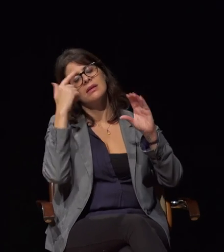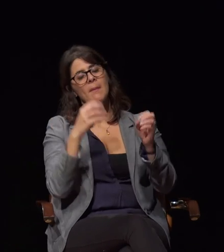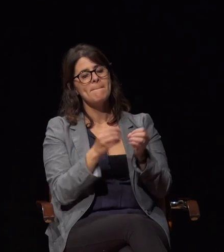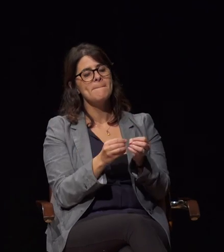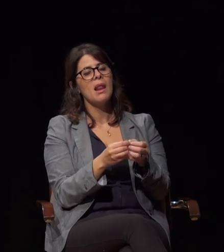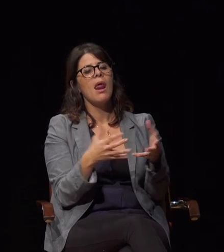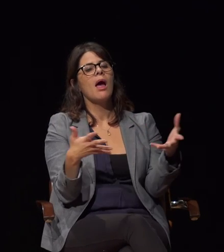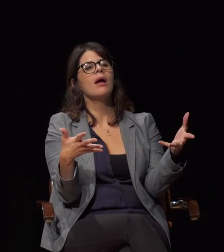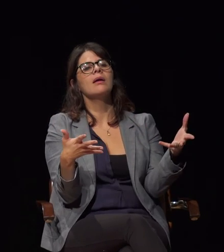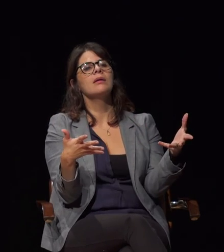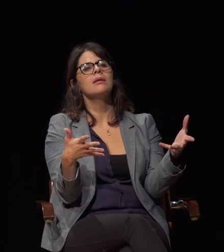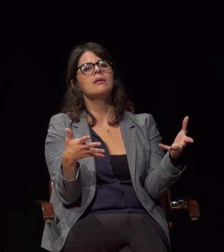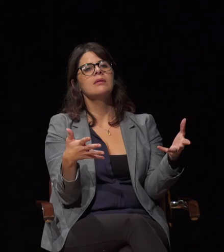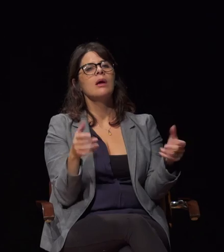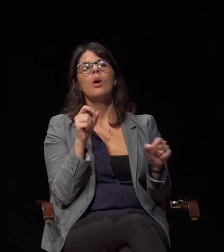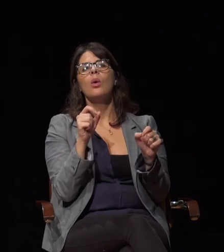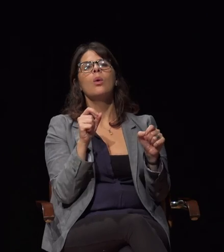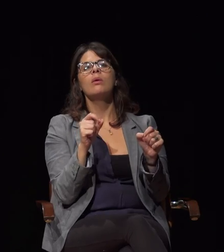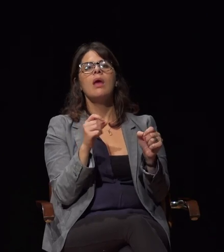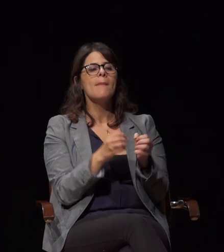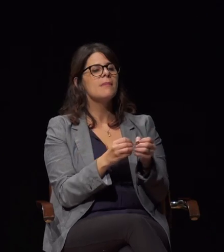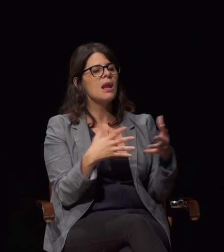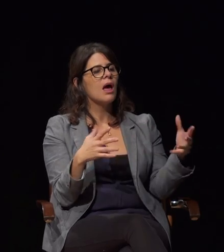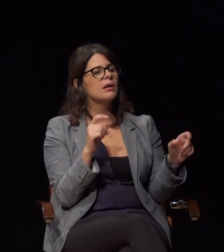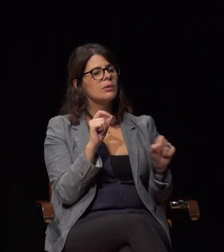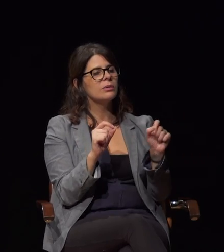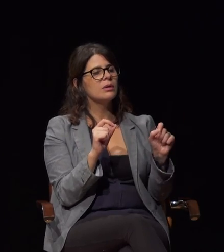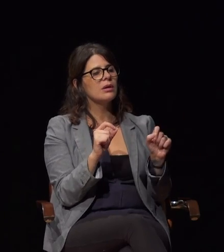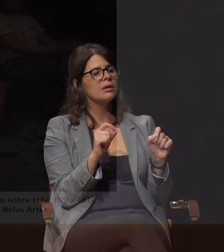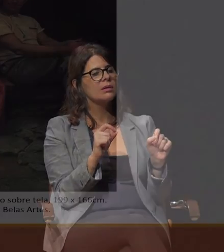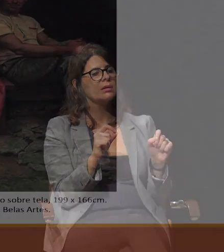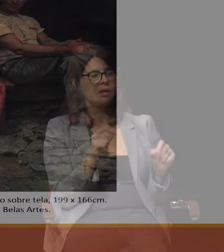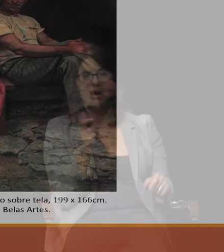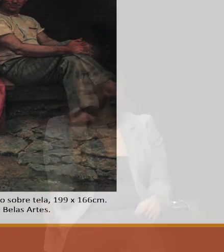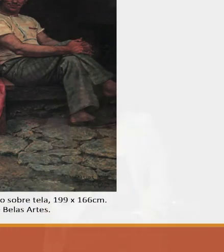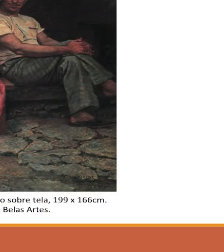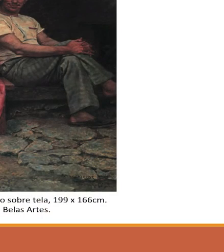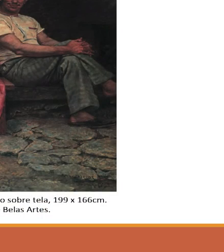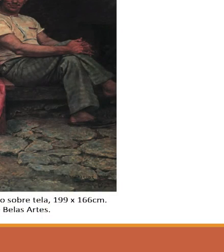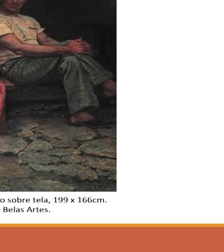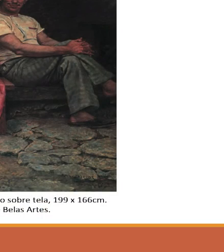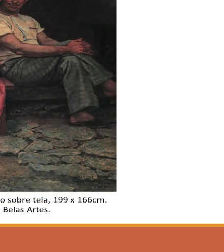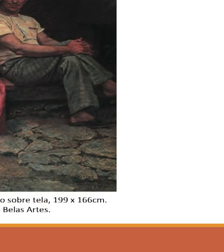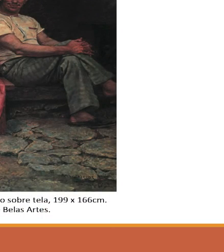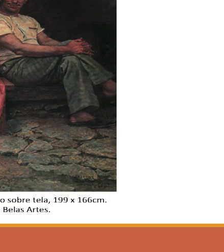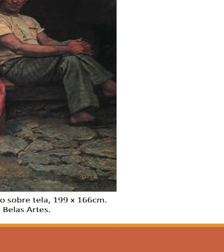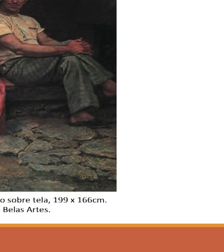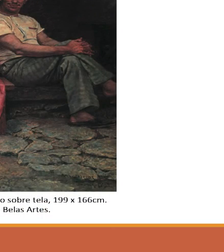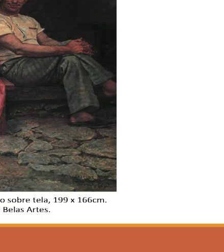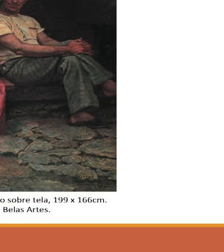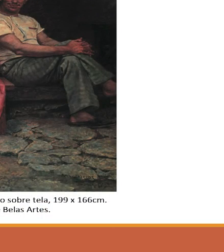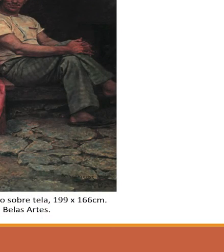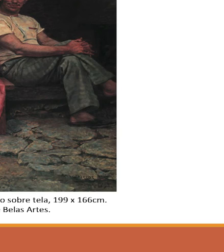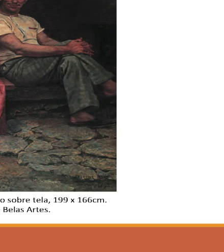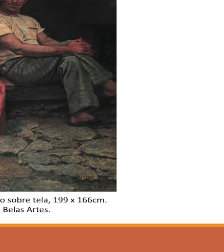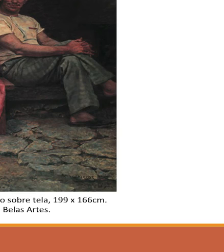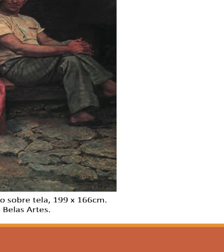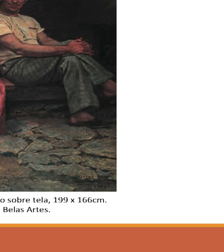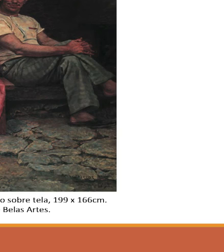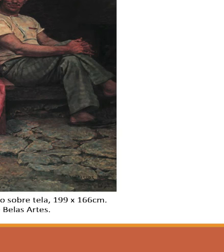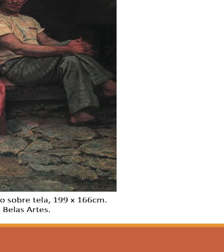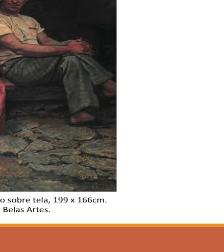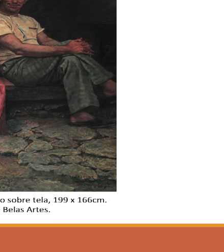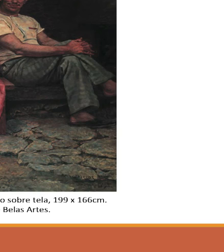o Milagre né à direita de vocês a representação do pai orgulhoso que há de ser um português que